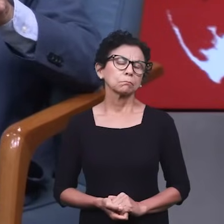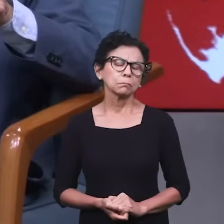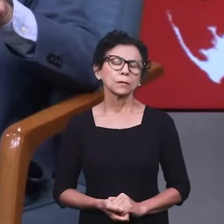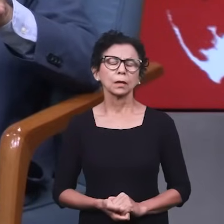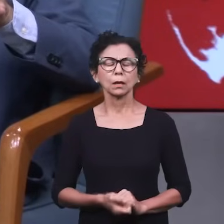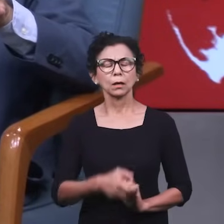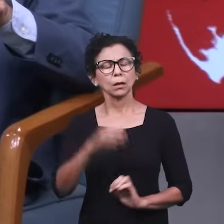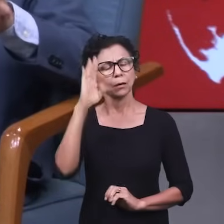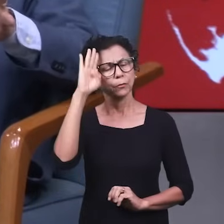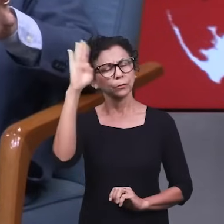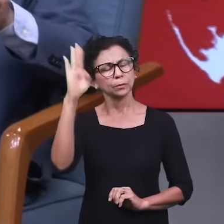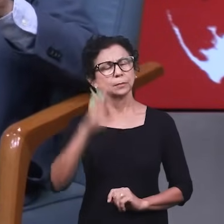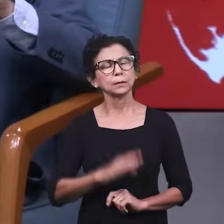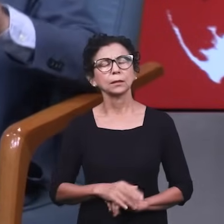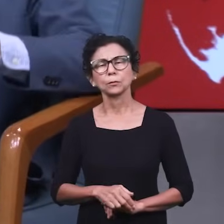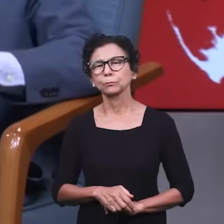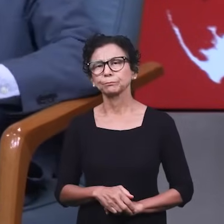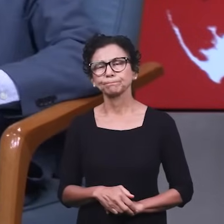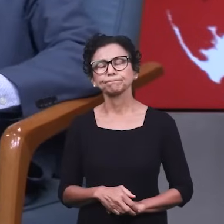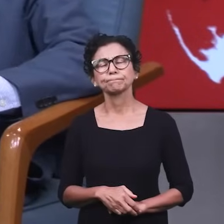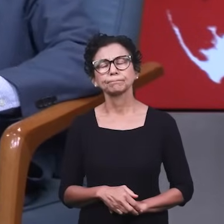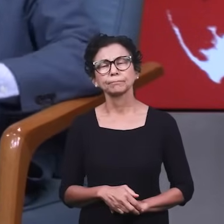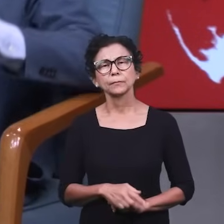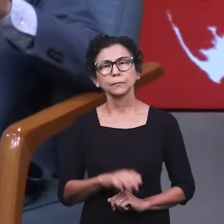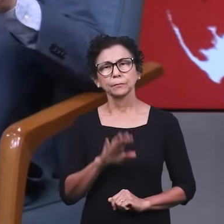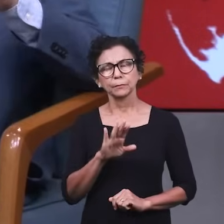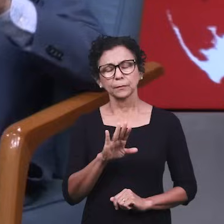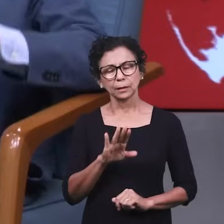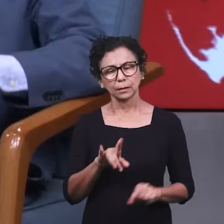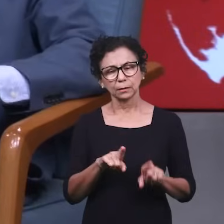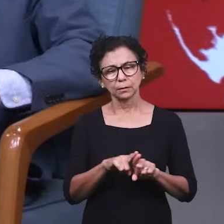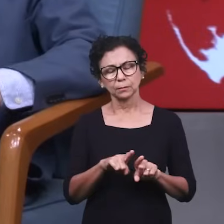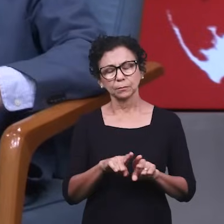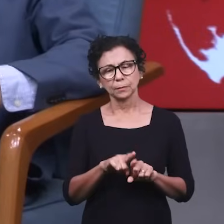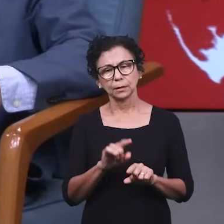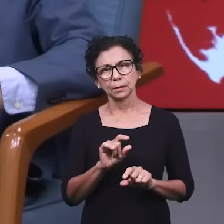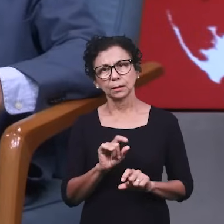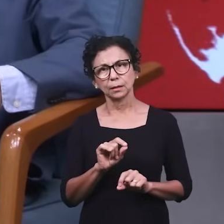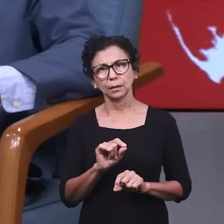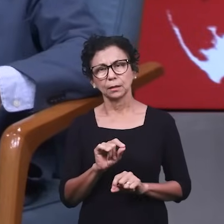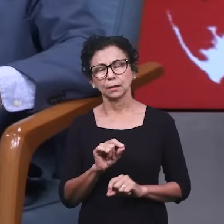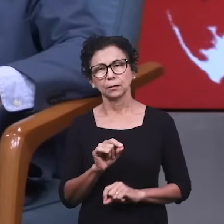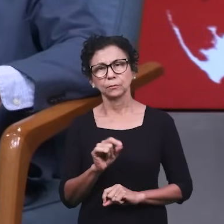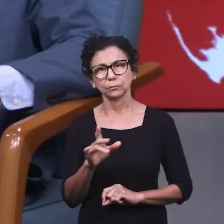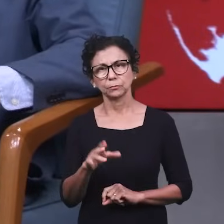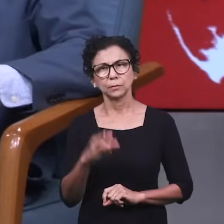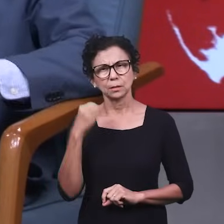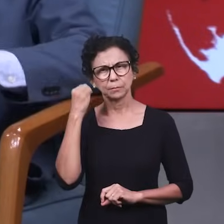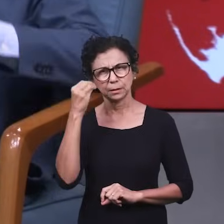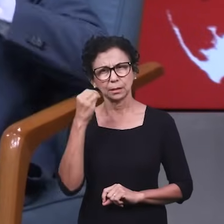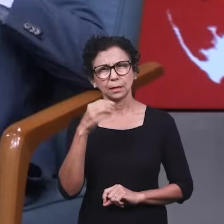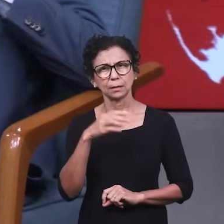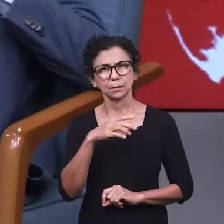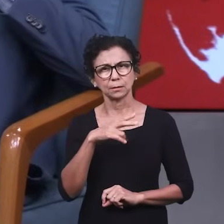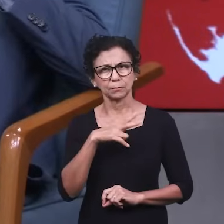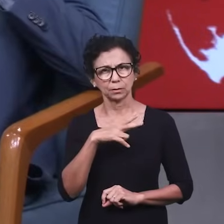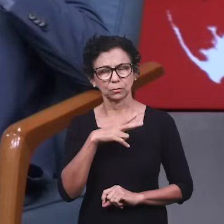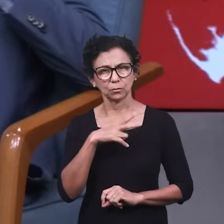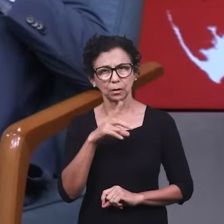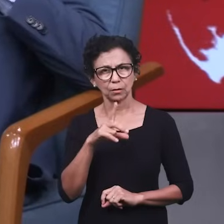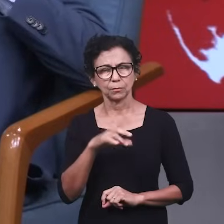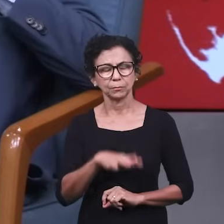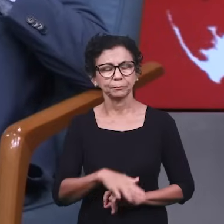Isso é fundamental nesse momento. Eu vou contar uma experiência para os